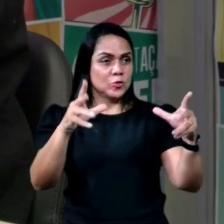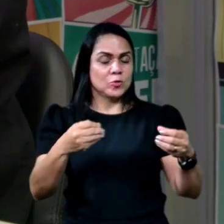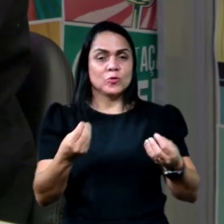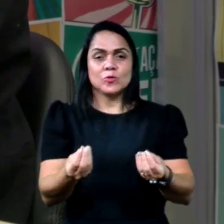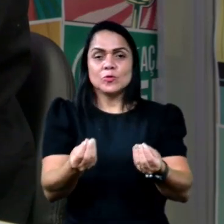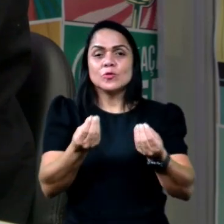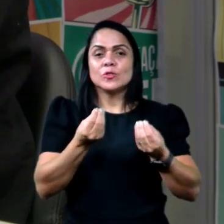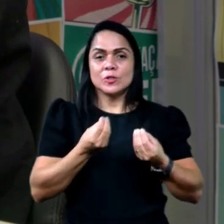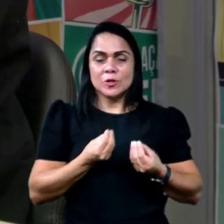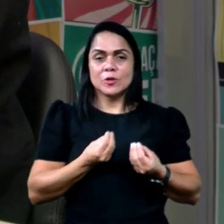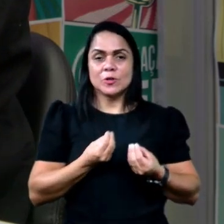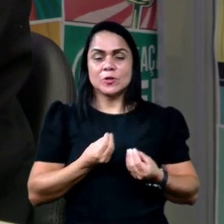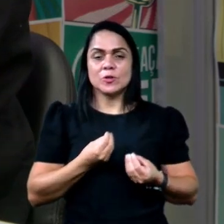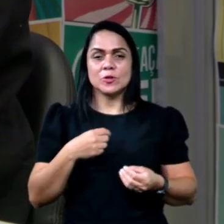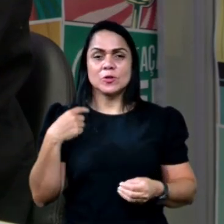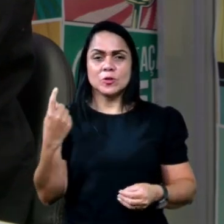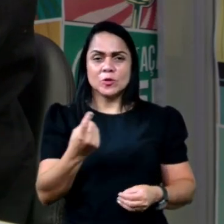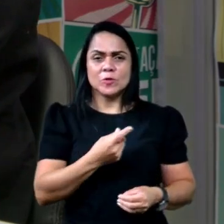viu o presidente Lula agora